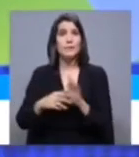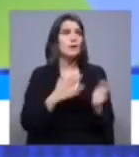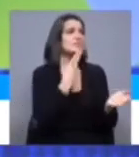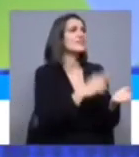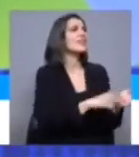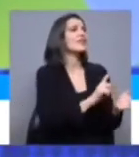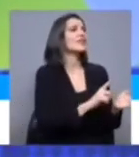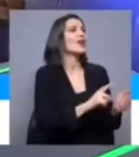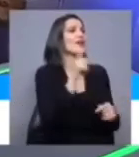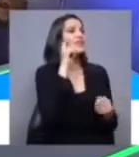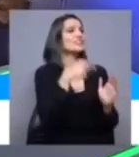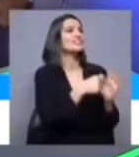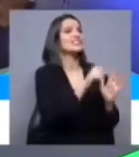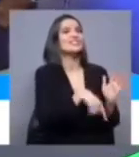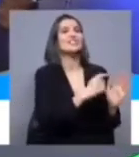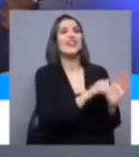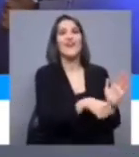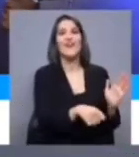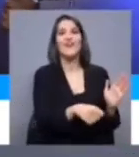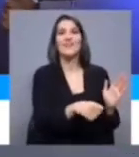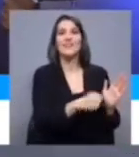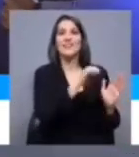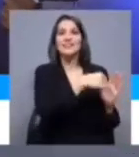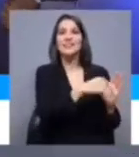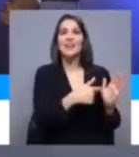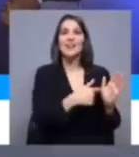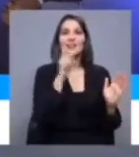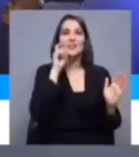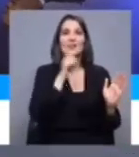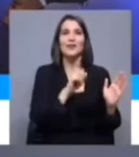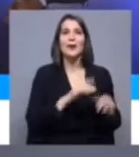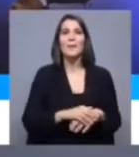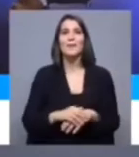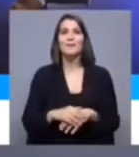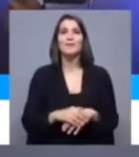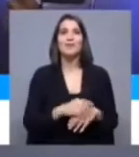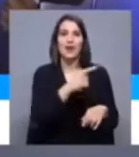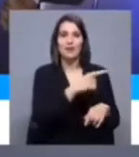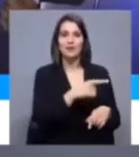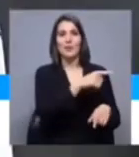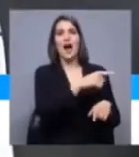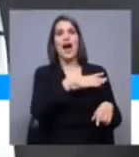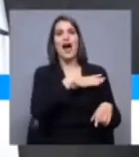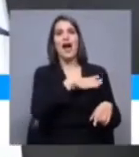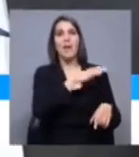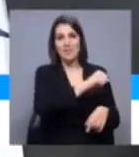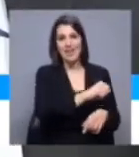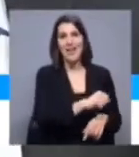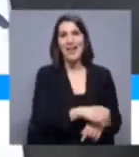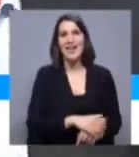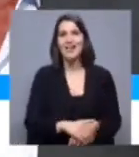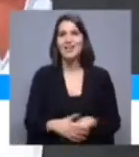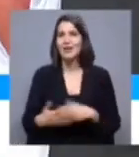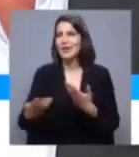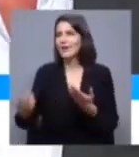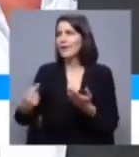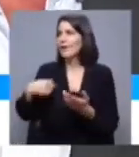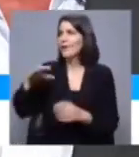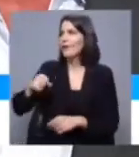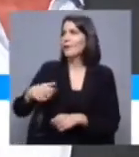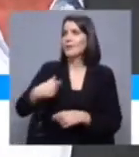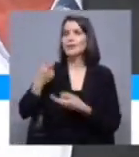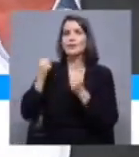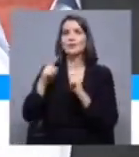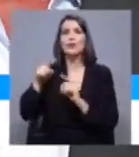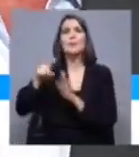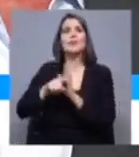gostava de defender isto ou não? Eu gostava de dizer. É isto que você tem a dizer. Eu gostava de perceber. Eu gostava da palavra para o João Coutinho de Figueiredo para equilibrar